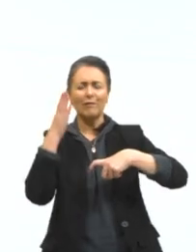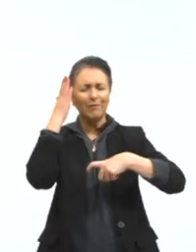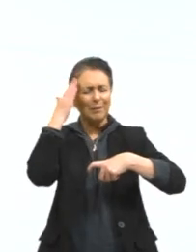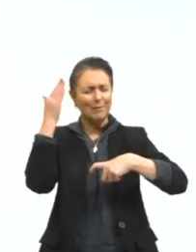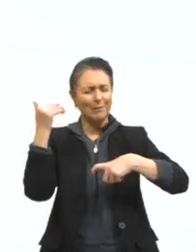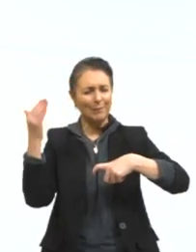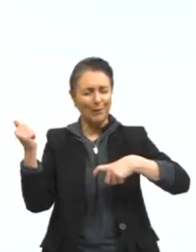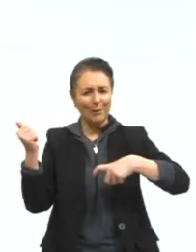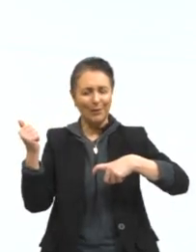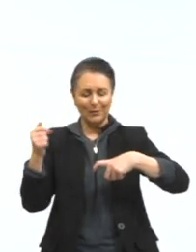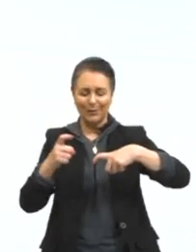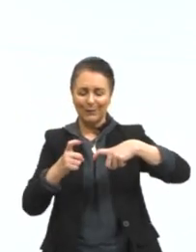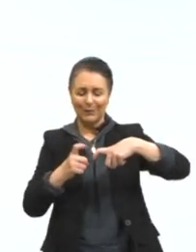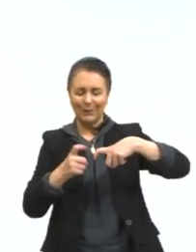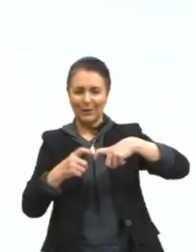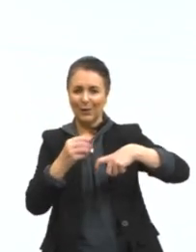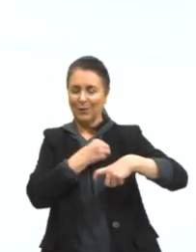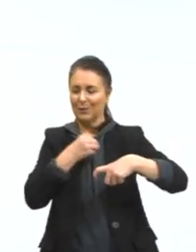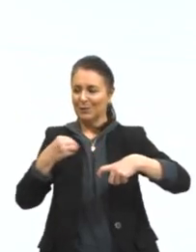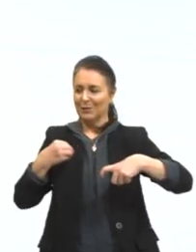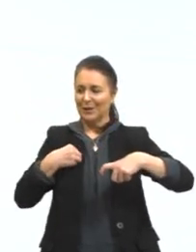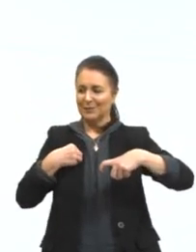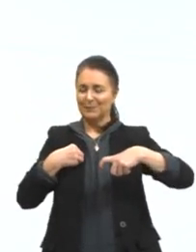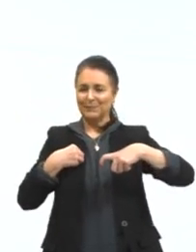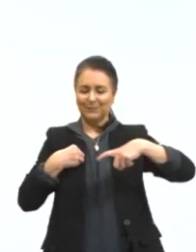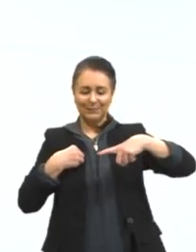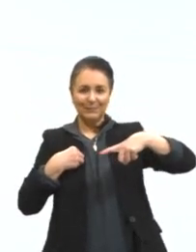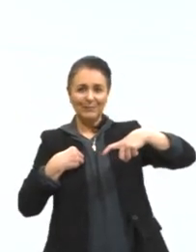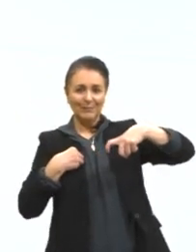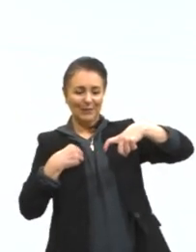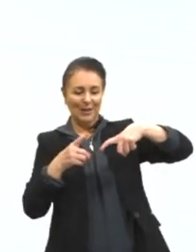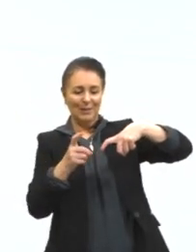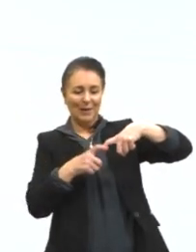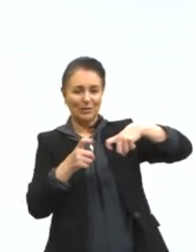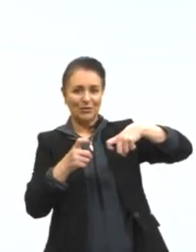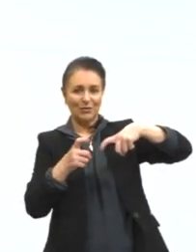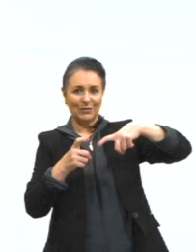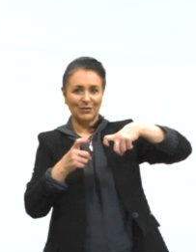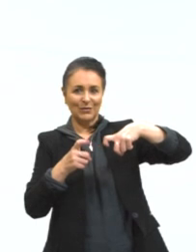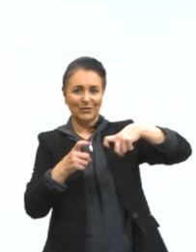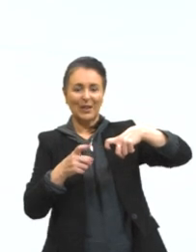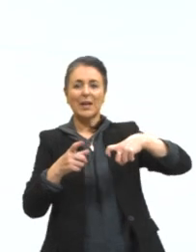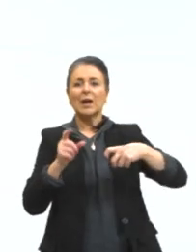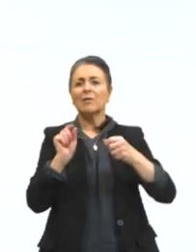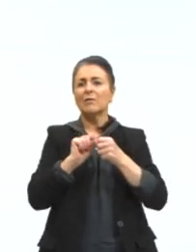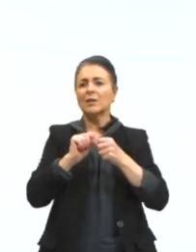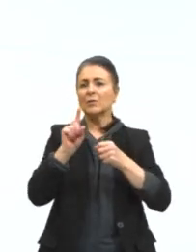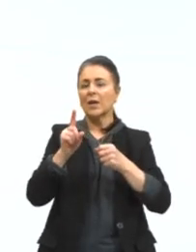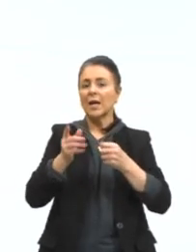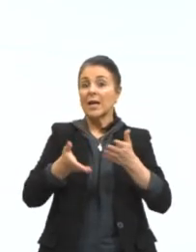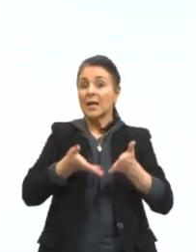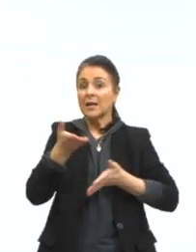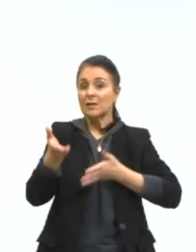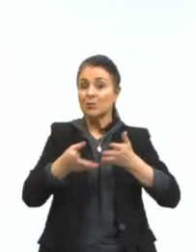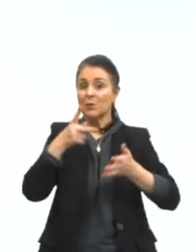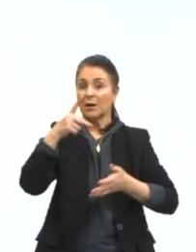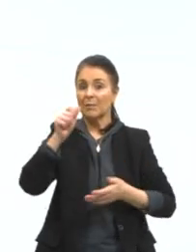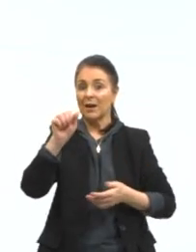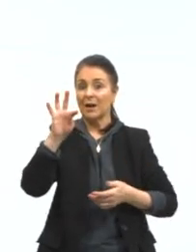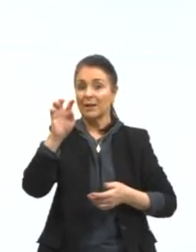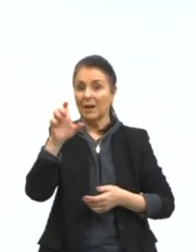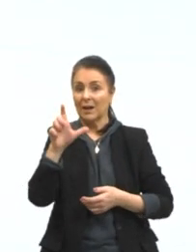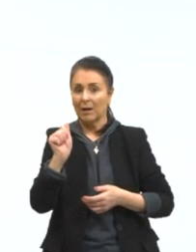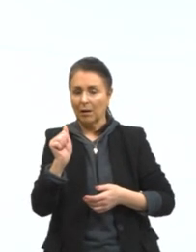exame vocês devem ter ouvido falar ou até já feito esse exame consiste na estimulação da patela